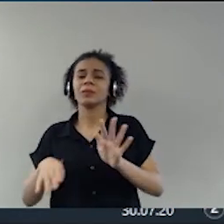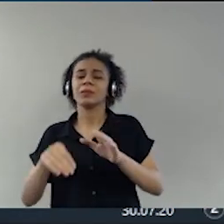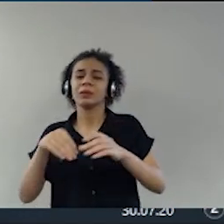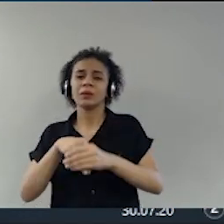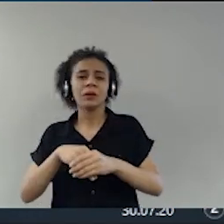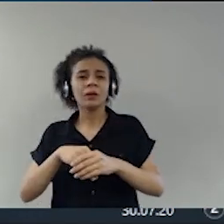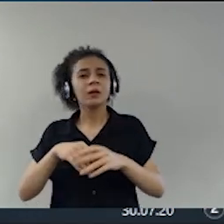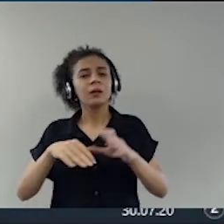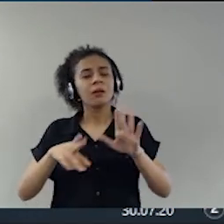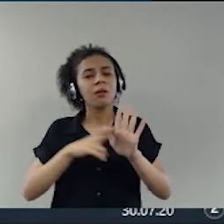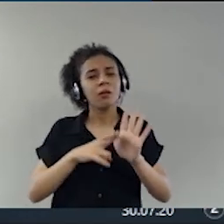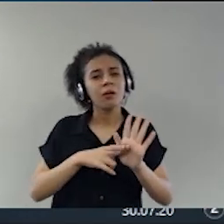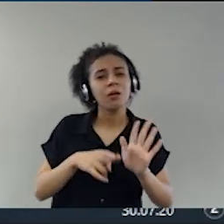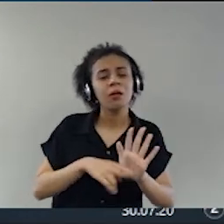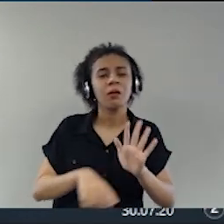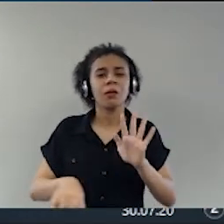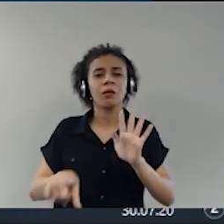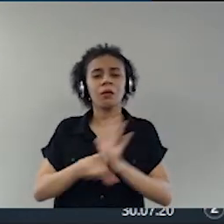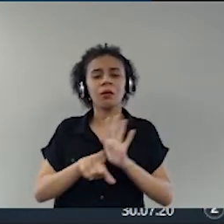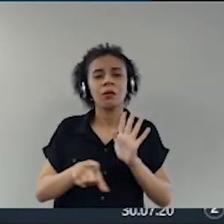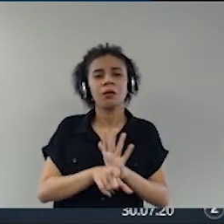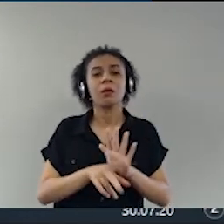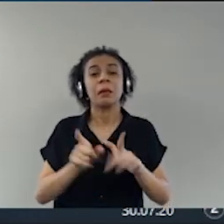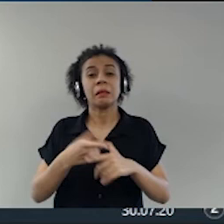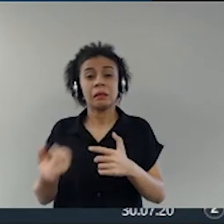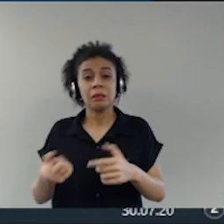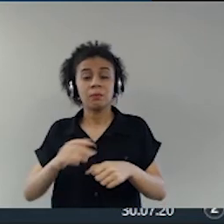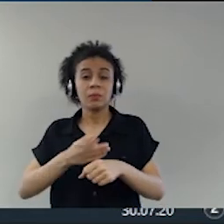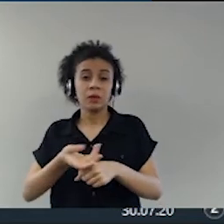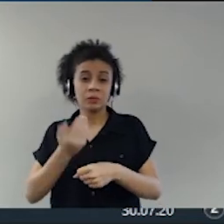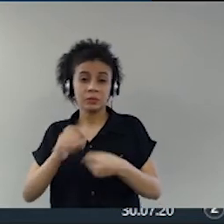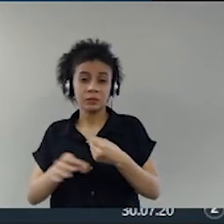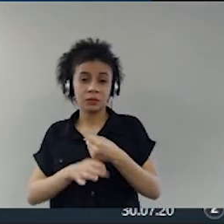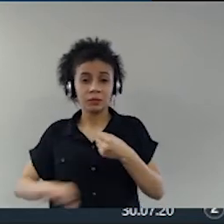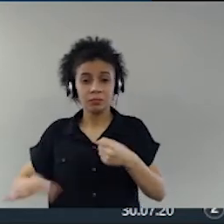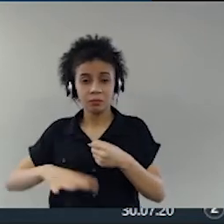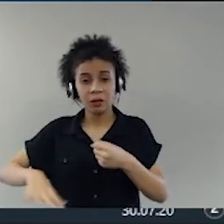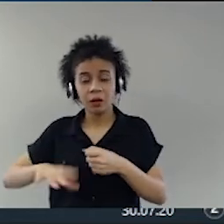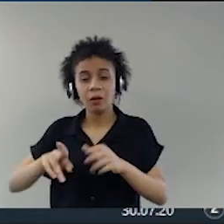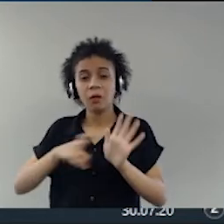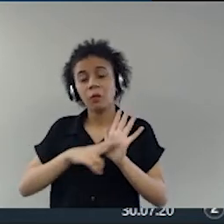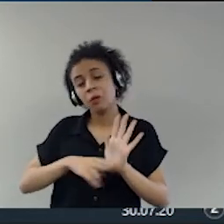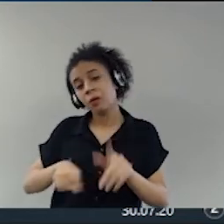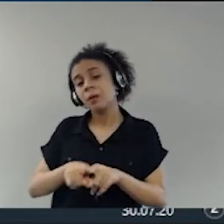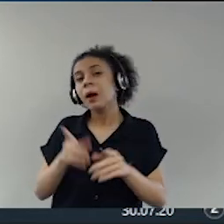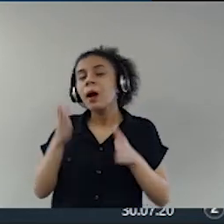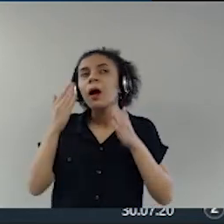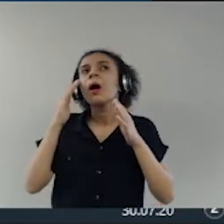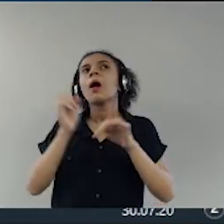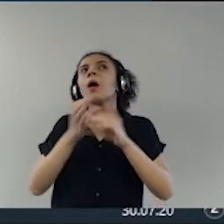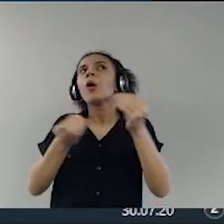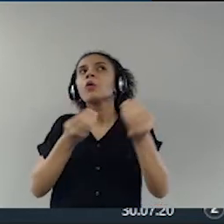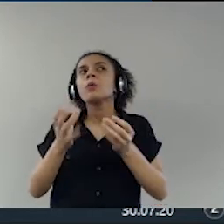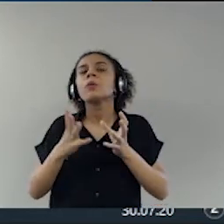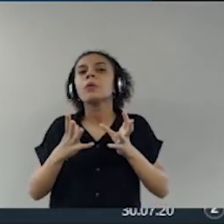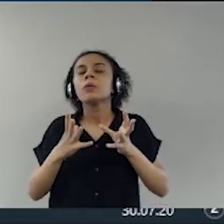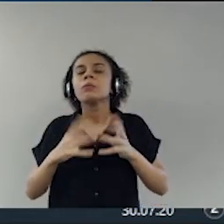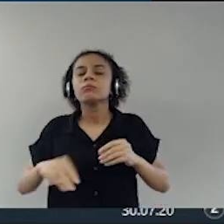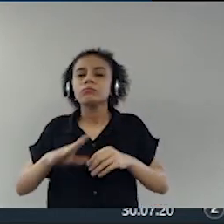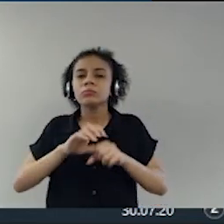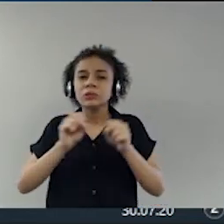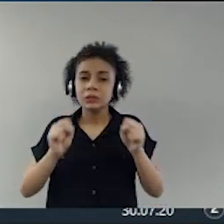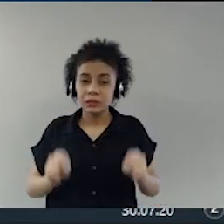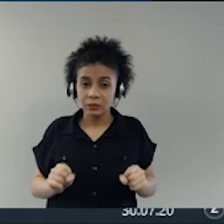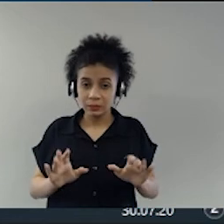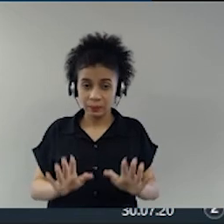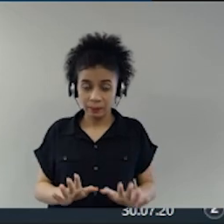infralegais, regulamentos, decretos, e o regulamento sanitário foi aprovado e que dava um norte geral a esse sistema. Com a